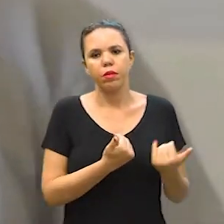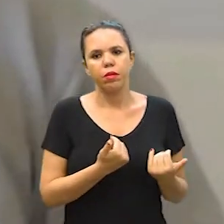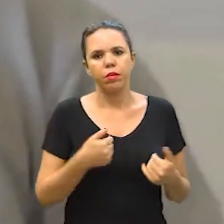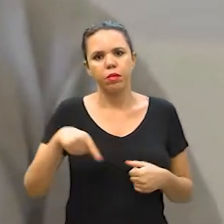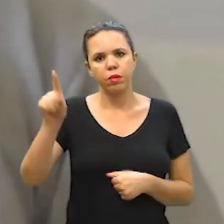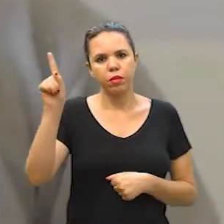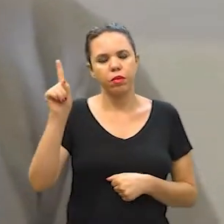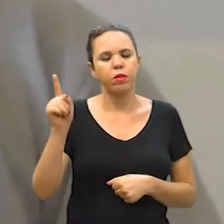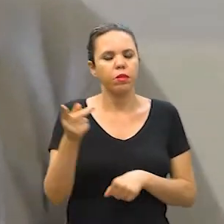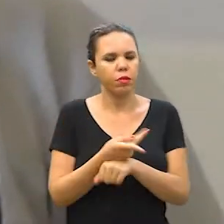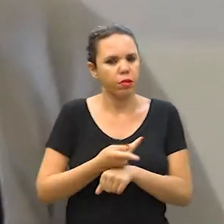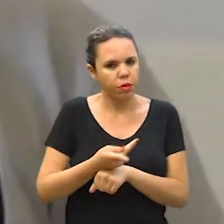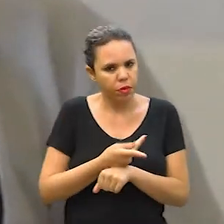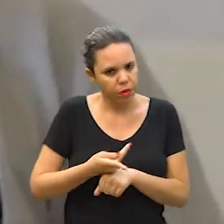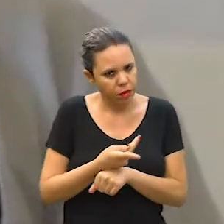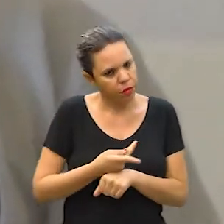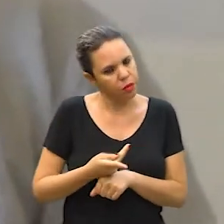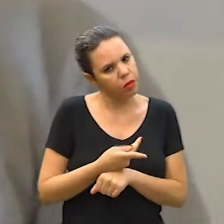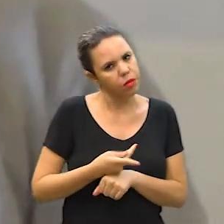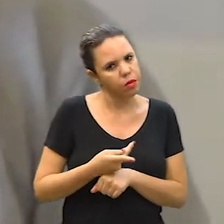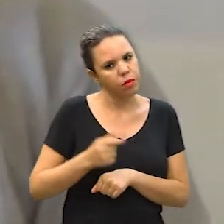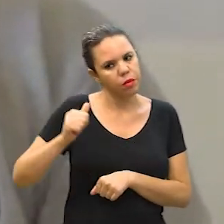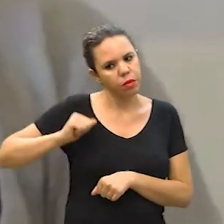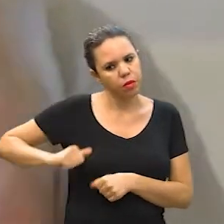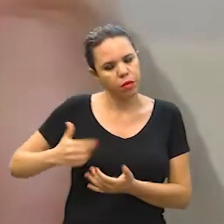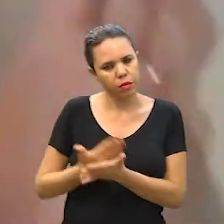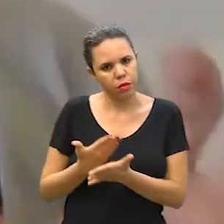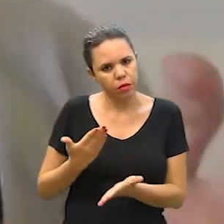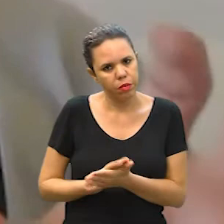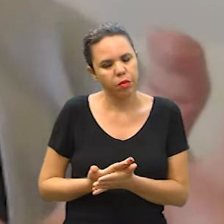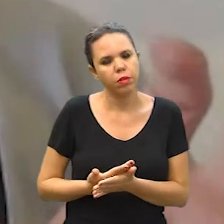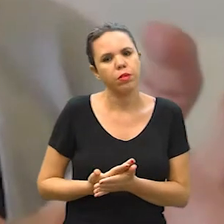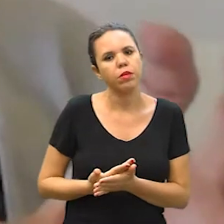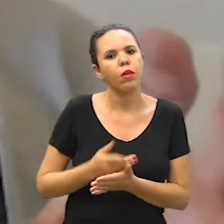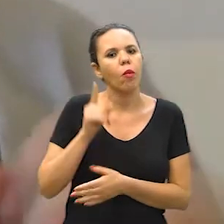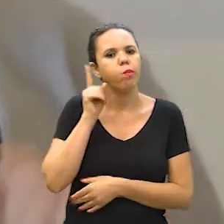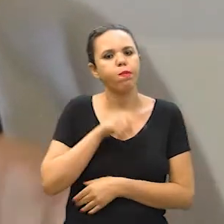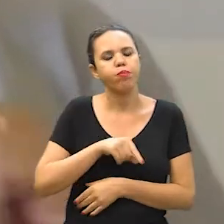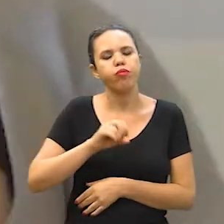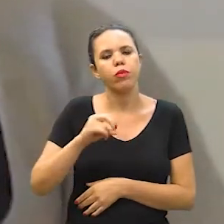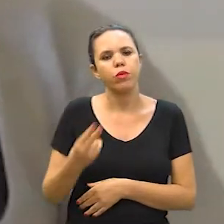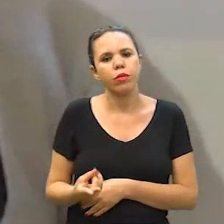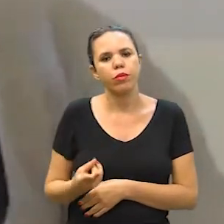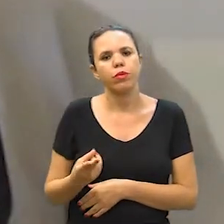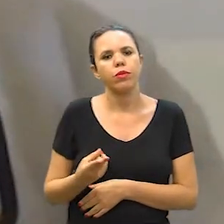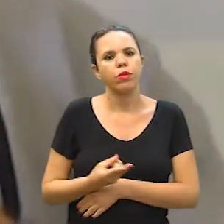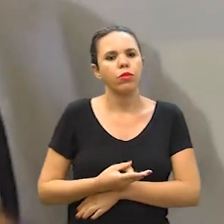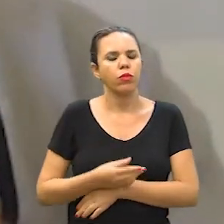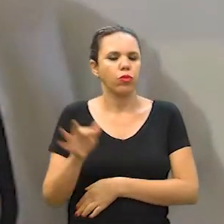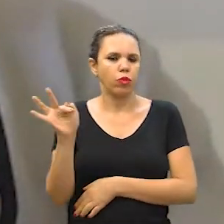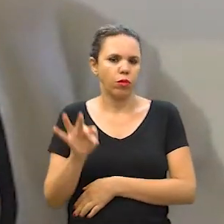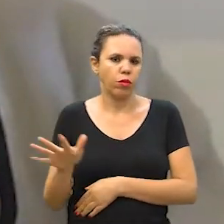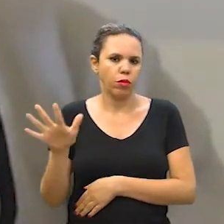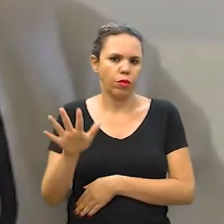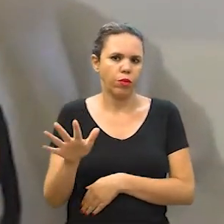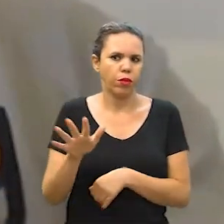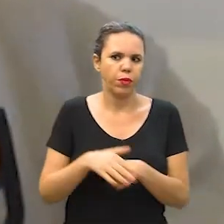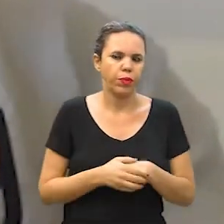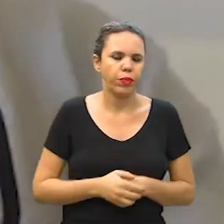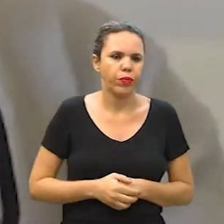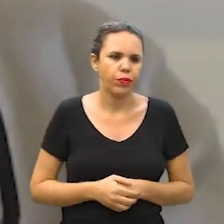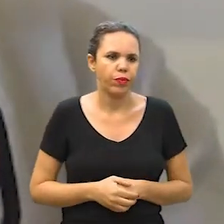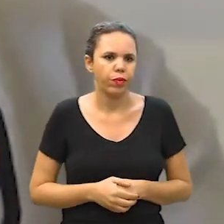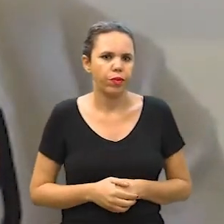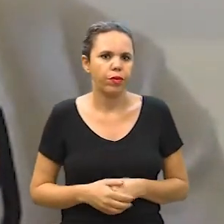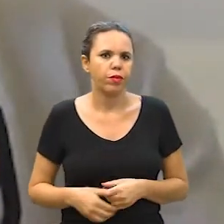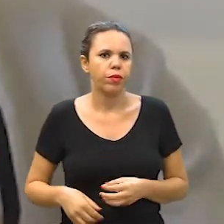ir atrás de bolsas de estudo norte-americanas no ensino superior, no